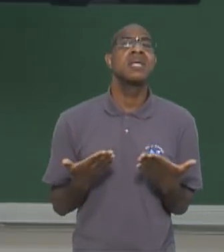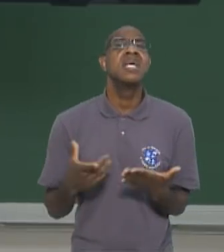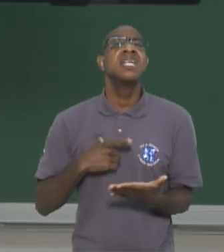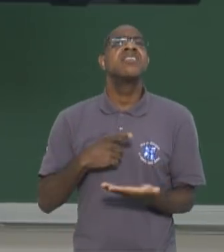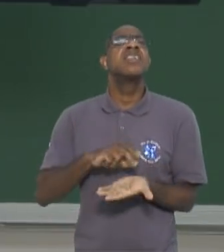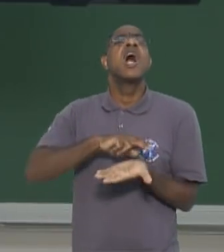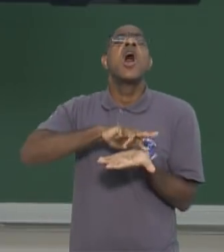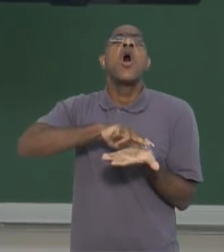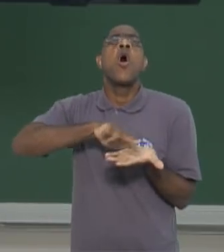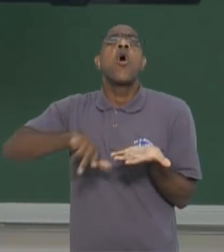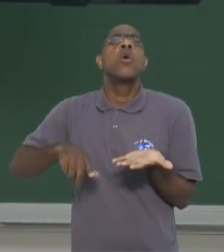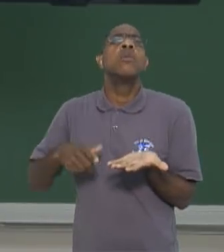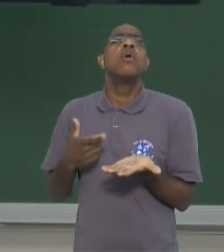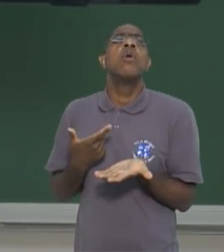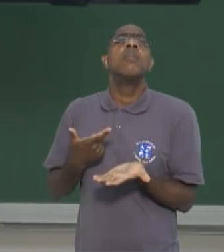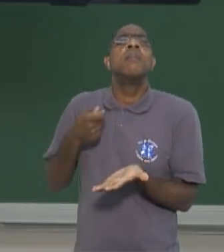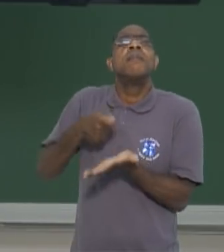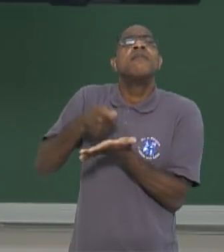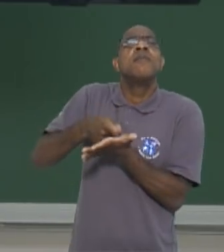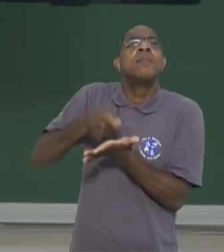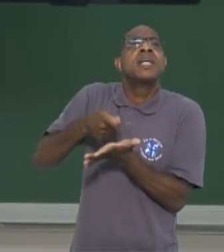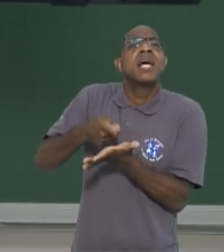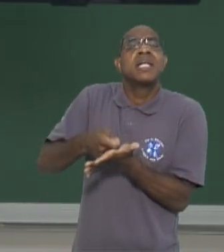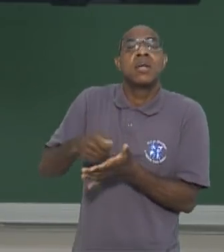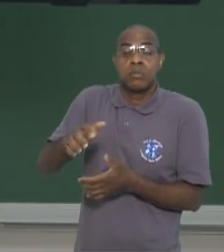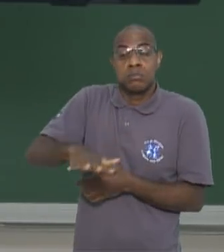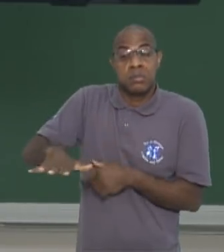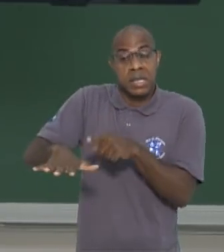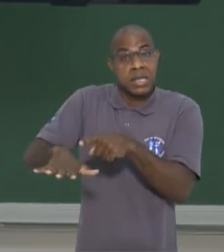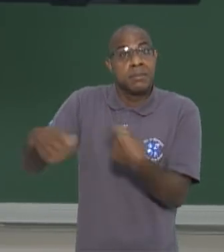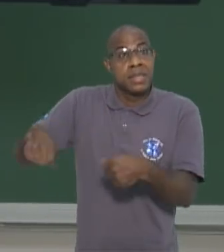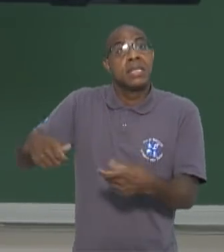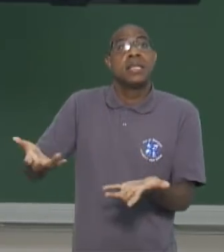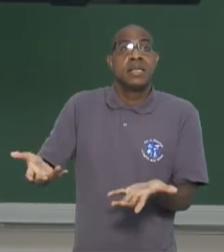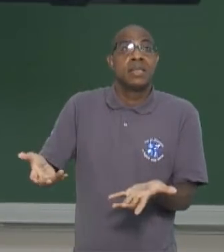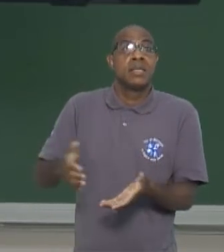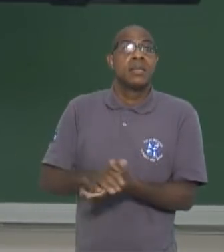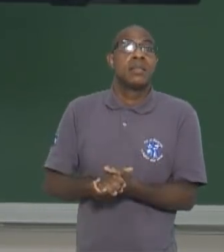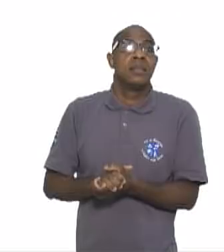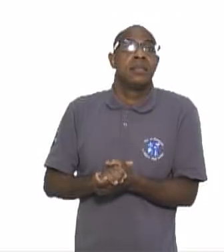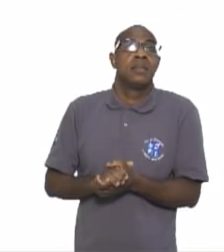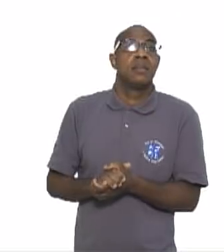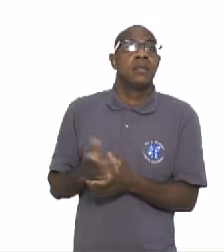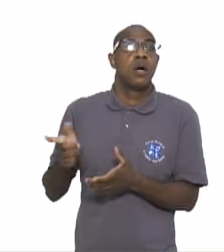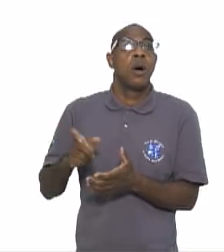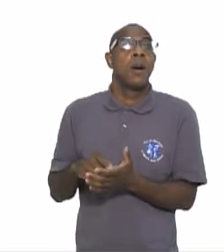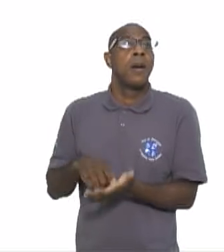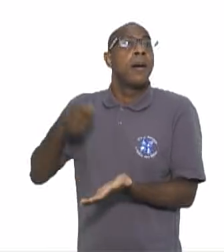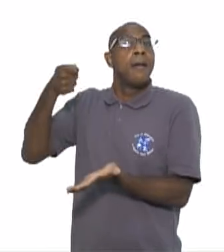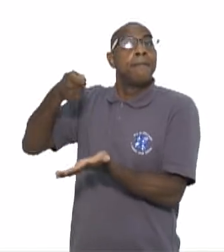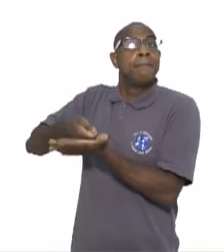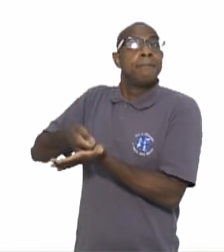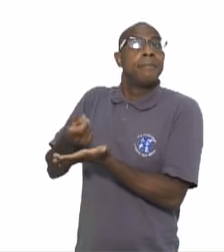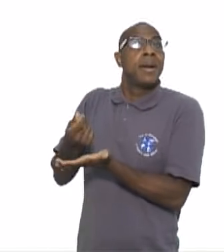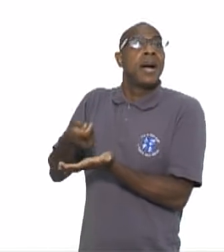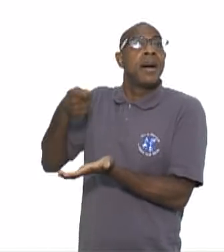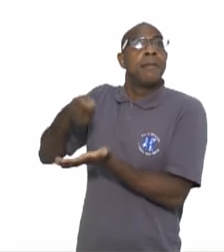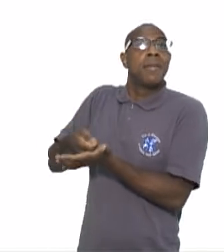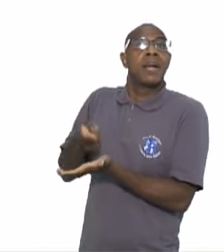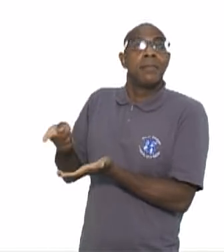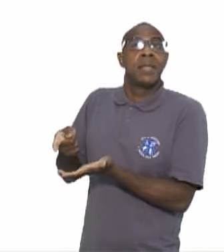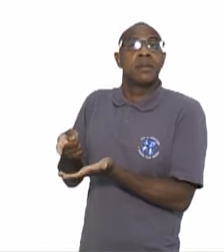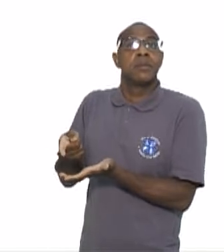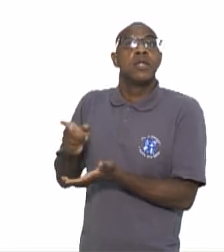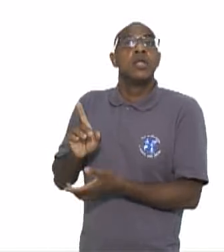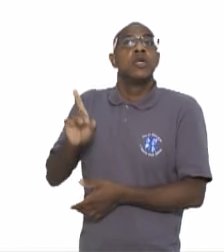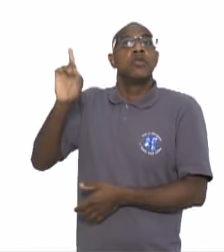outras obrigações que os camponeses deveriam cumprir. Né? Mão morta, pagamento realizado para manter o direito de utilizar a